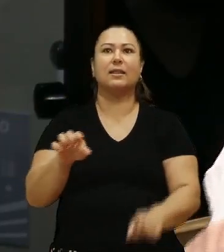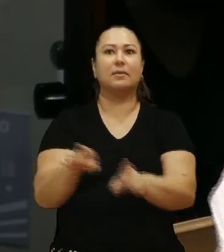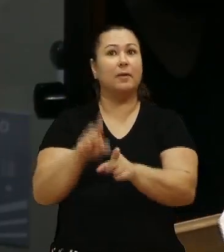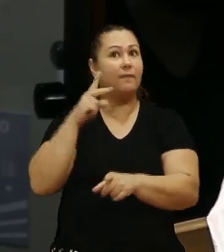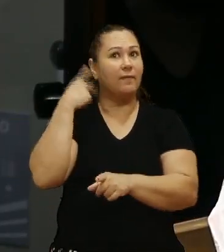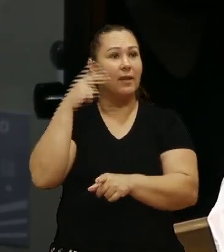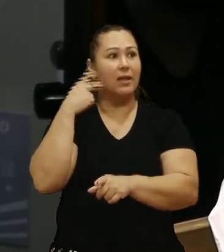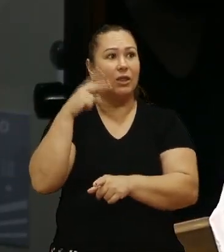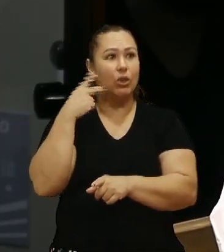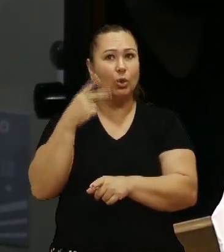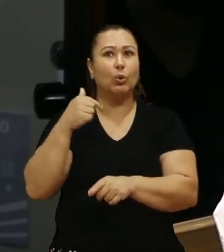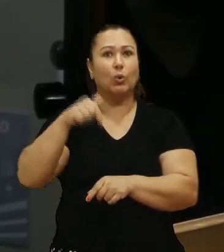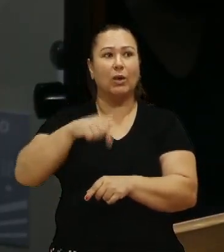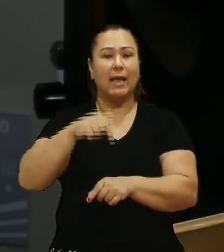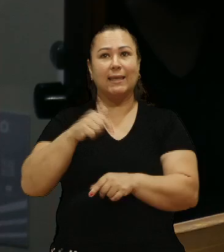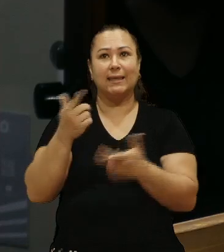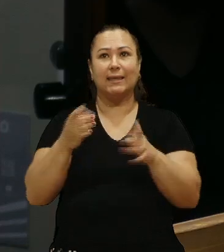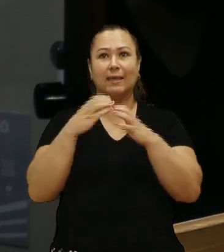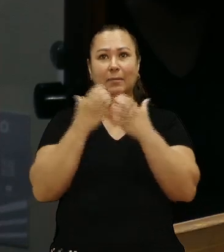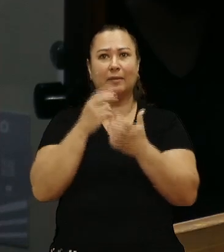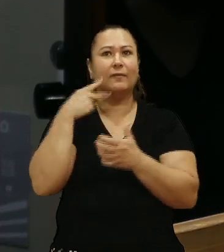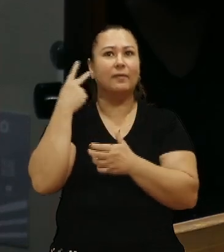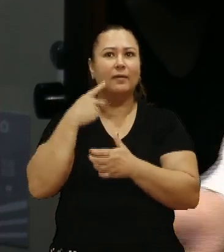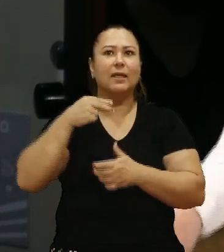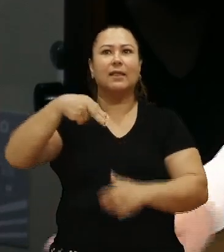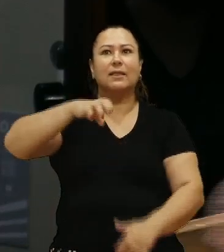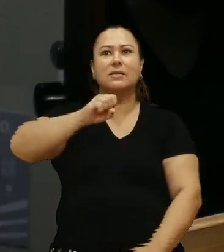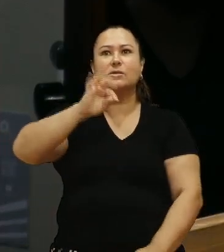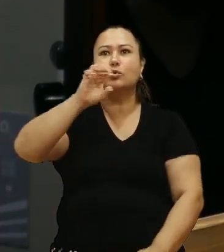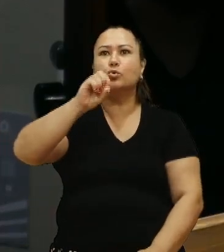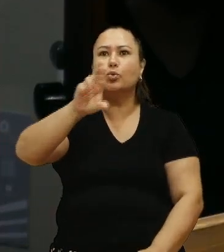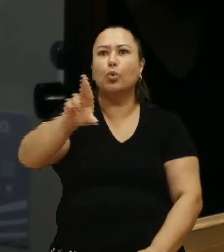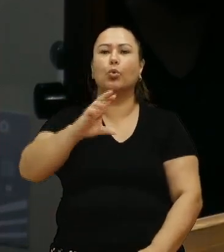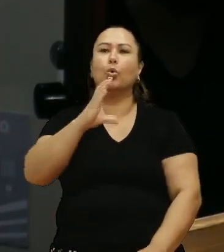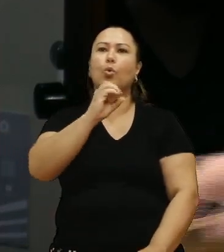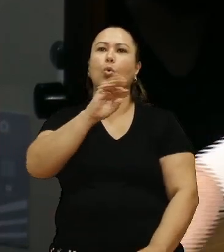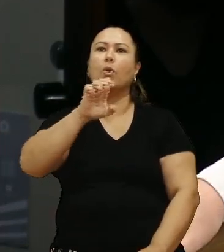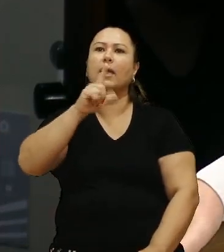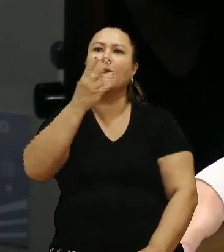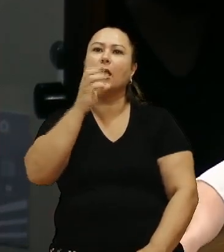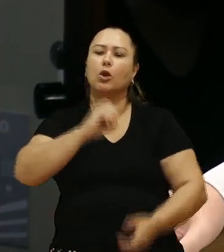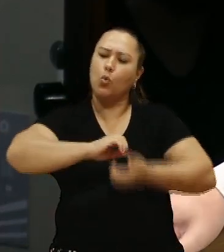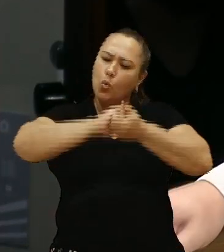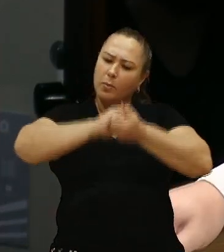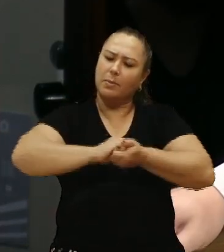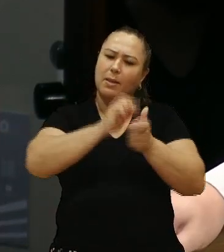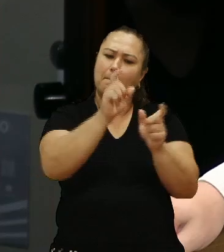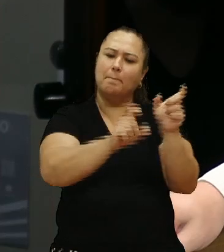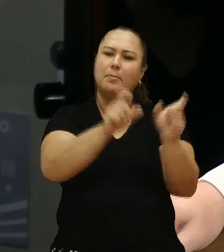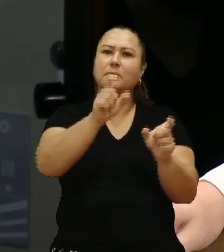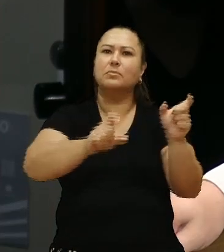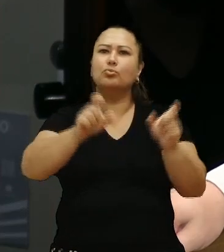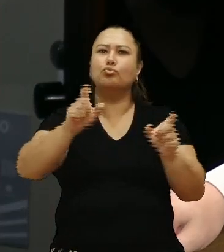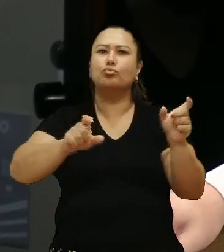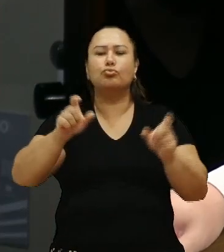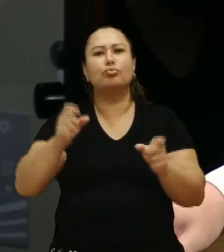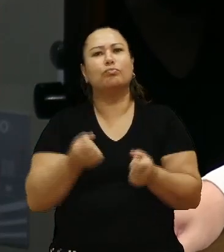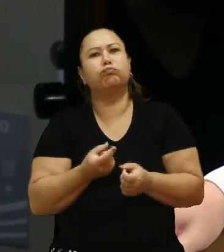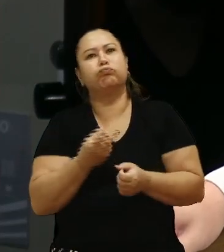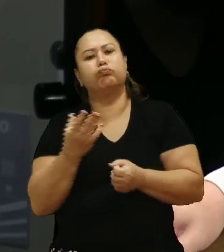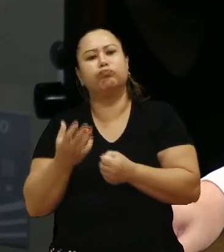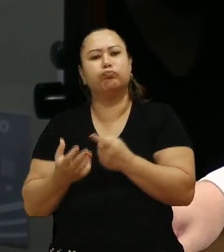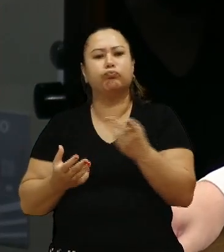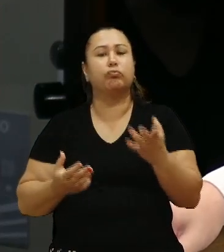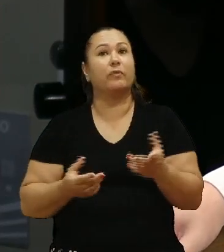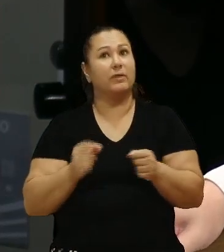dessa casa e presidente do Sindilimp. Queria cumprimentar o Nestor, queria cumprimentar o Coelho, queria cumprimentar tanta gente que